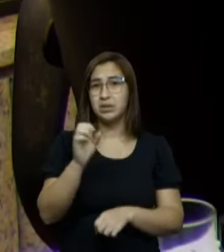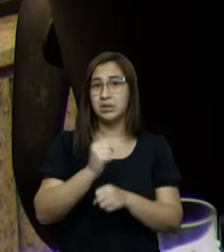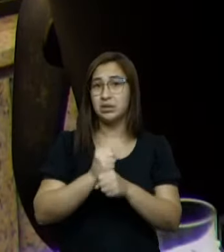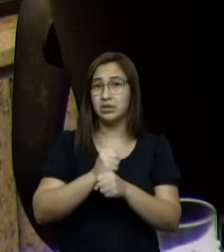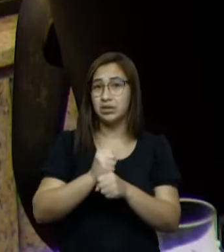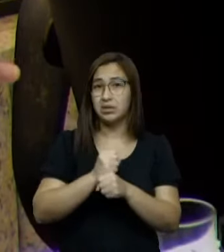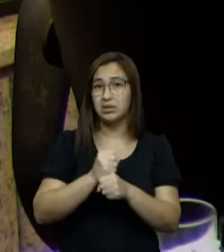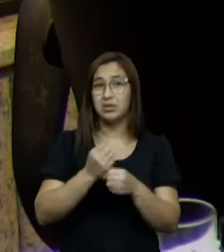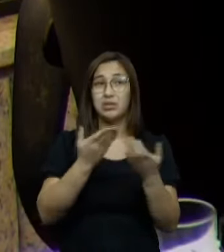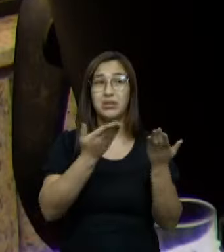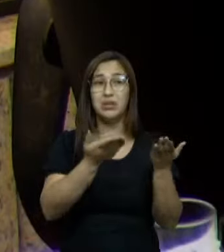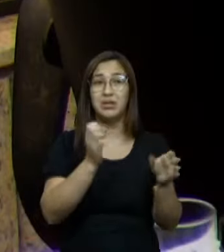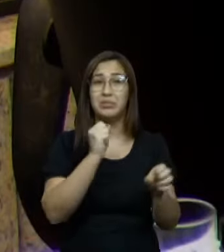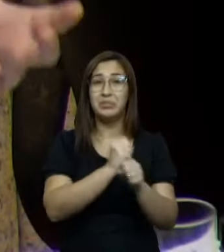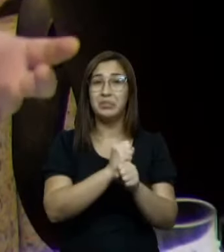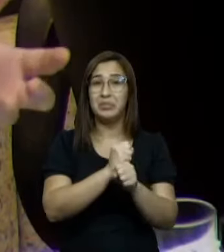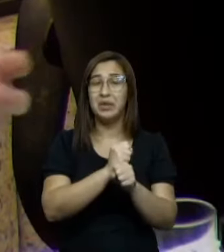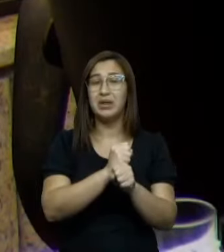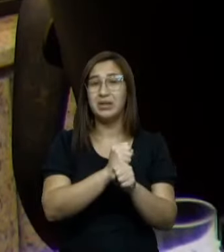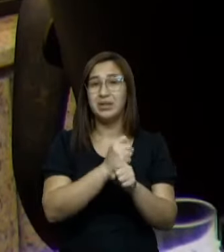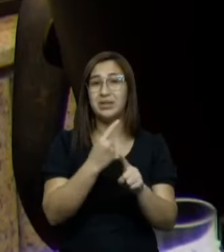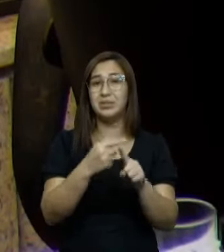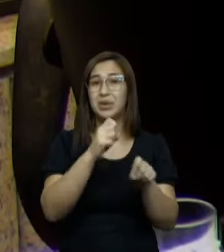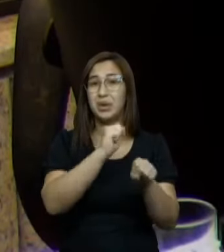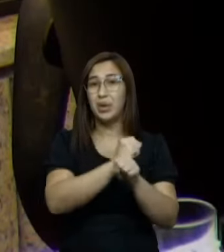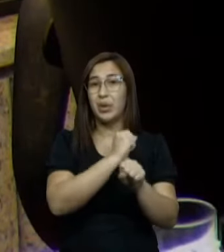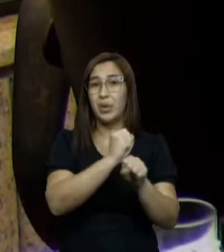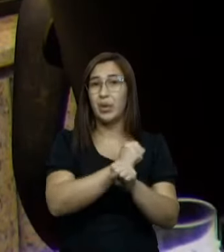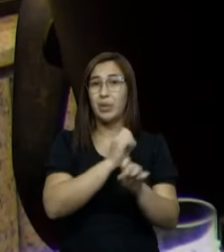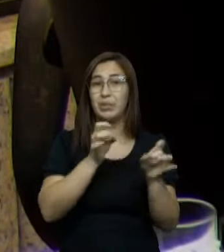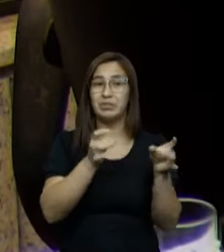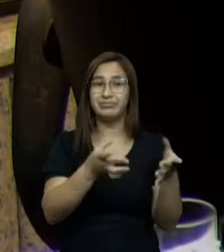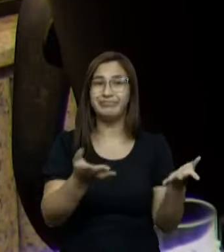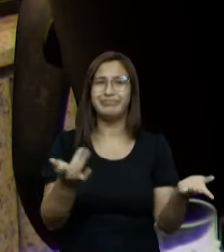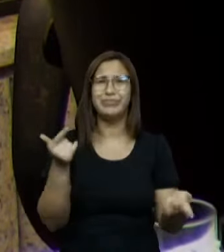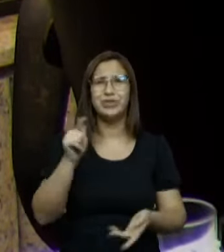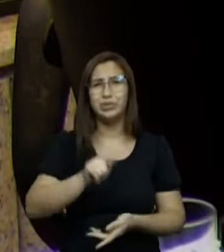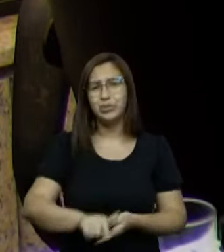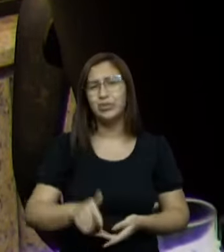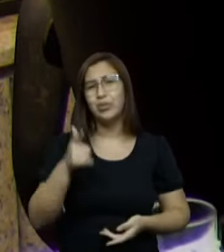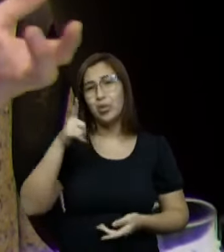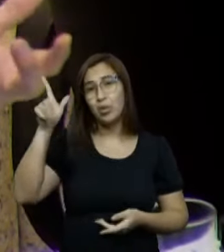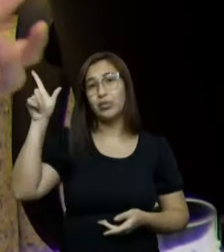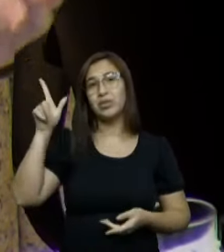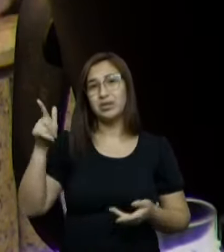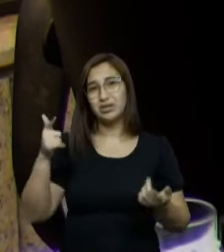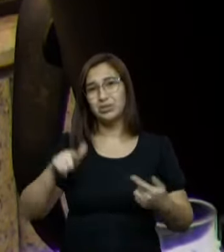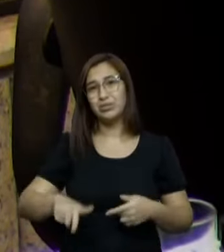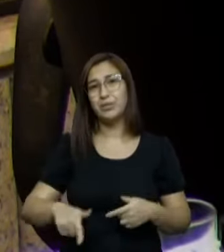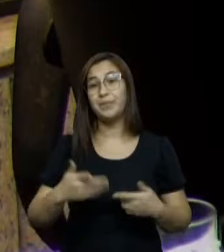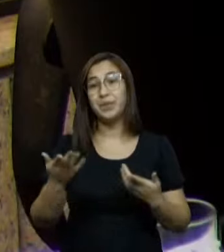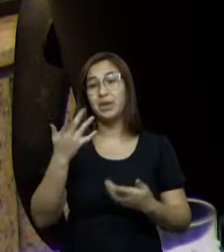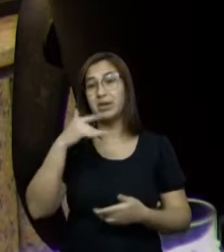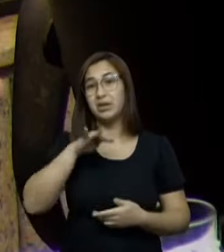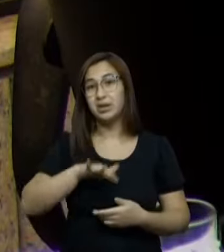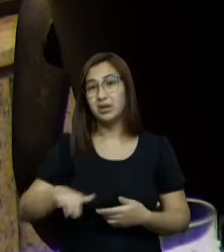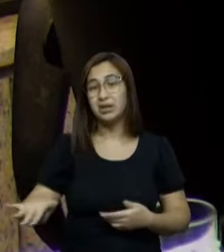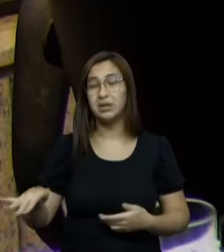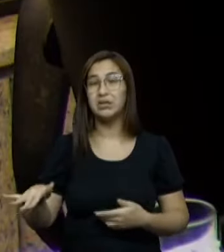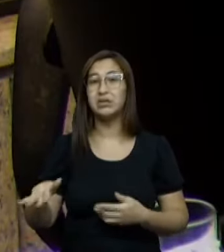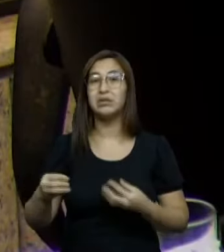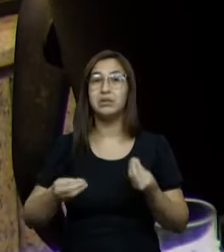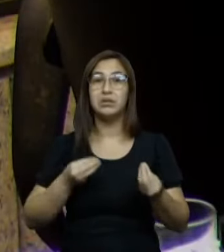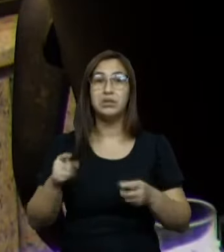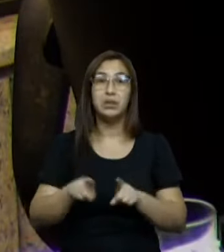agora, paralisado com obras abandonadas de novo, outra vez. E as crianças tendo que, e os